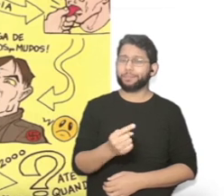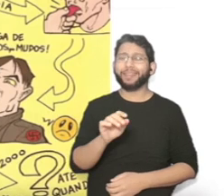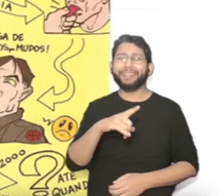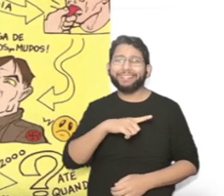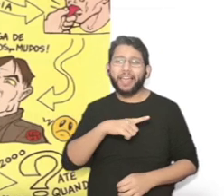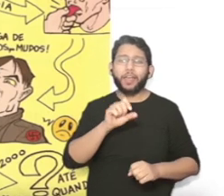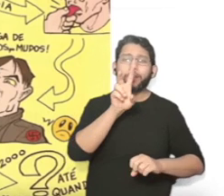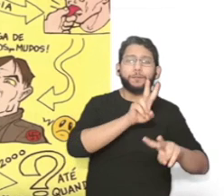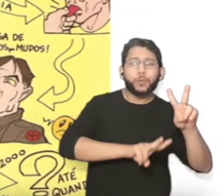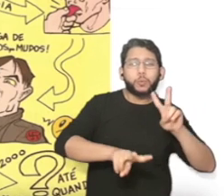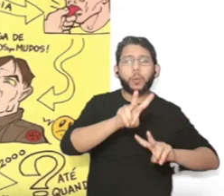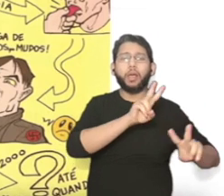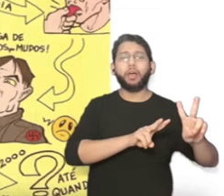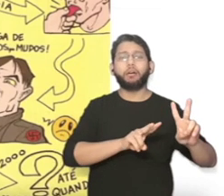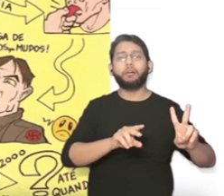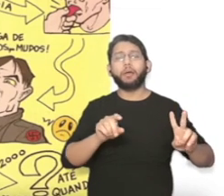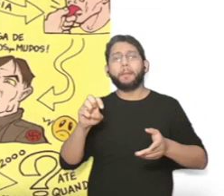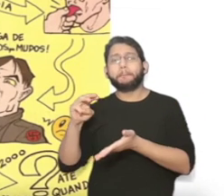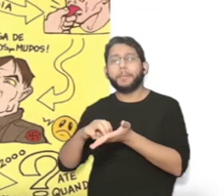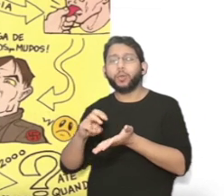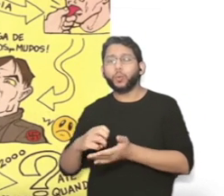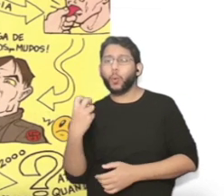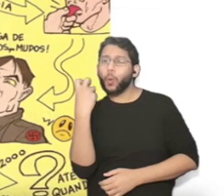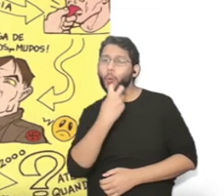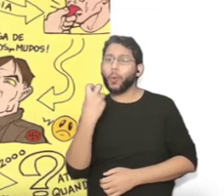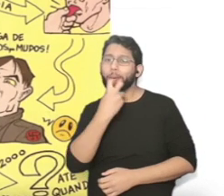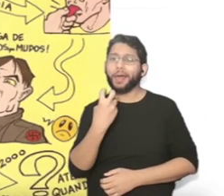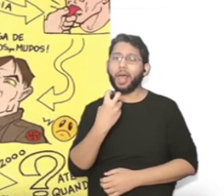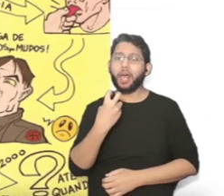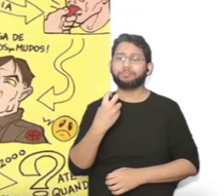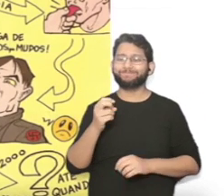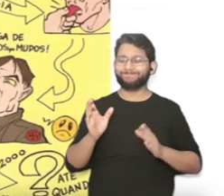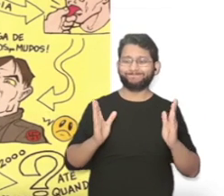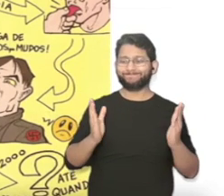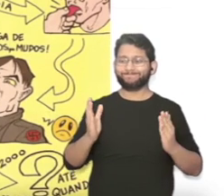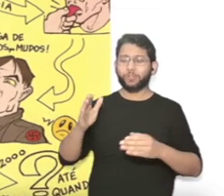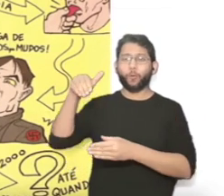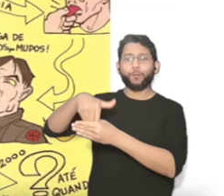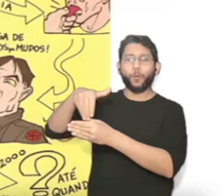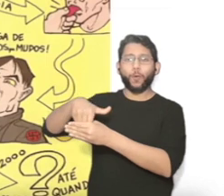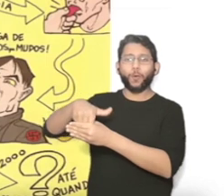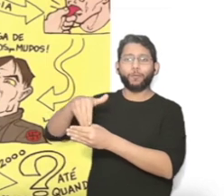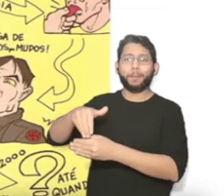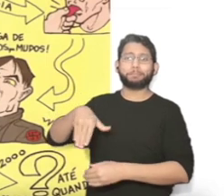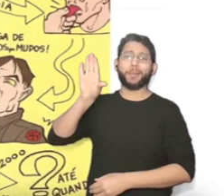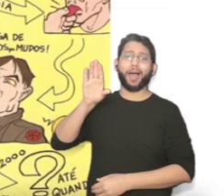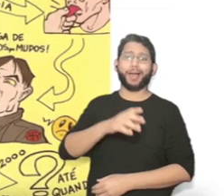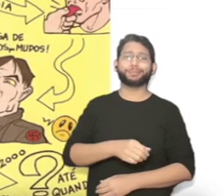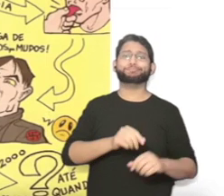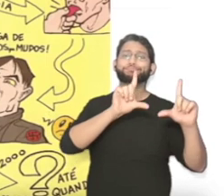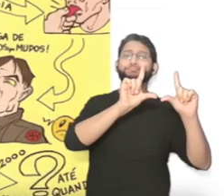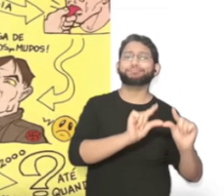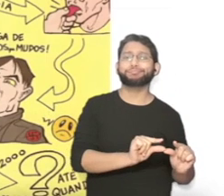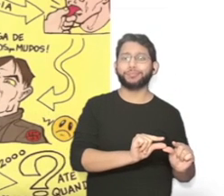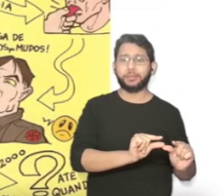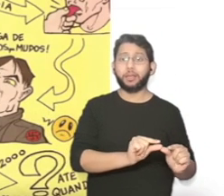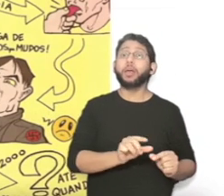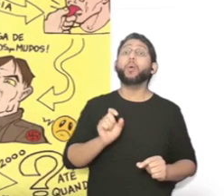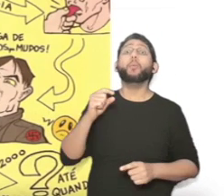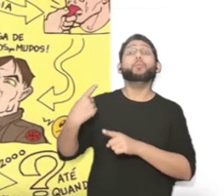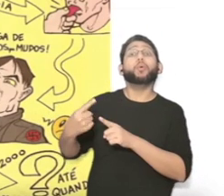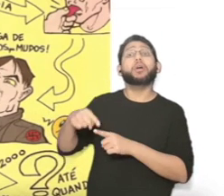oral e o método visual, escolheram então o método oral de educação, proibindo qualquer tipo de uso